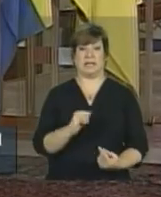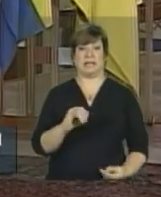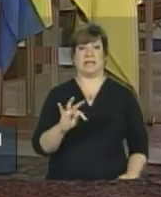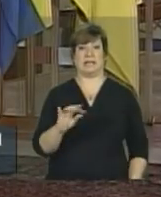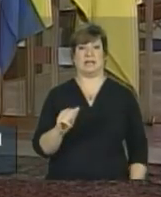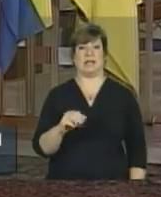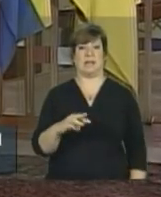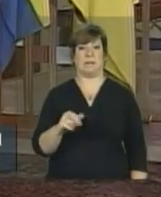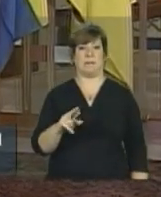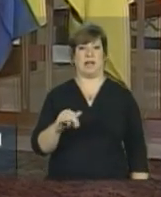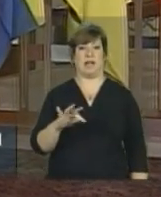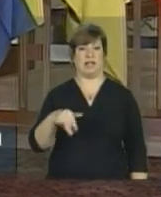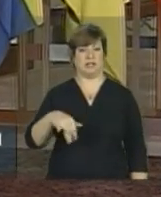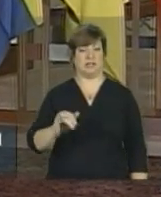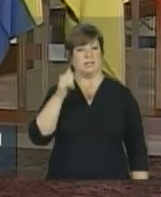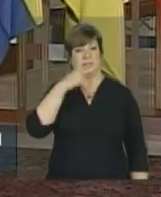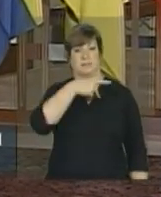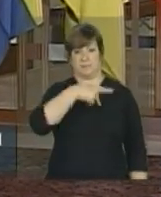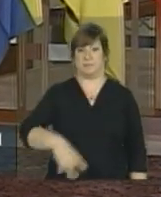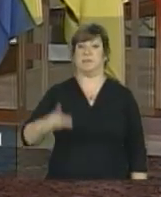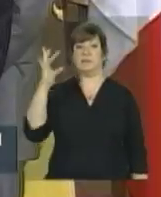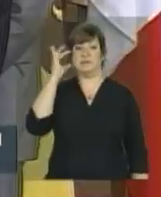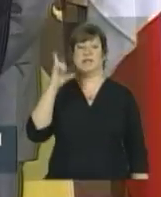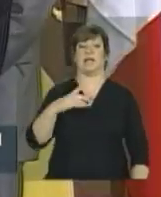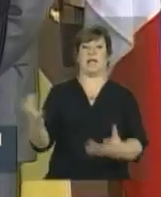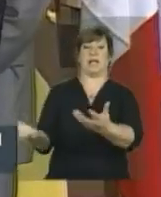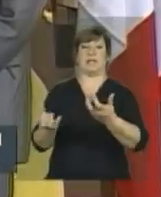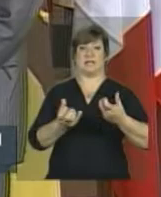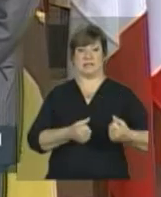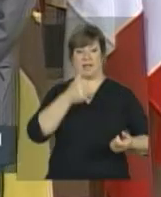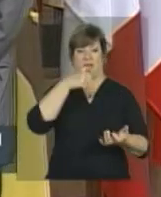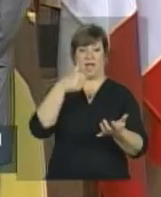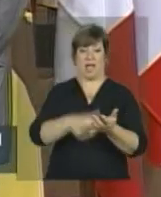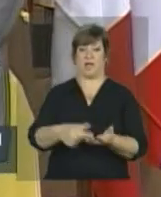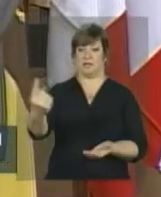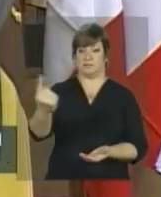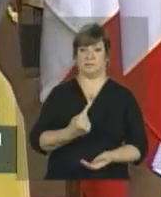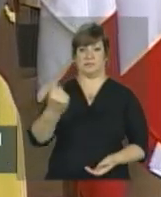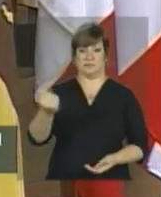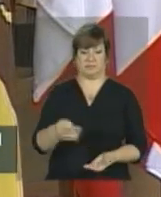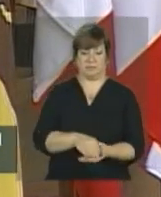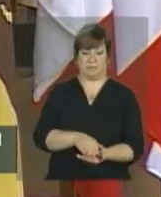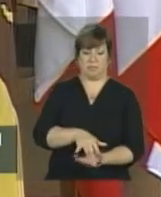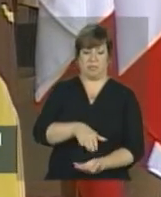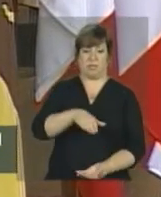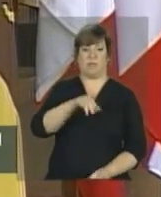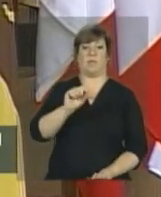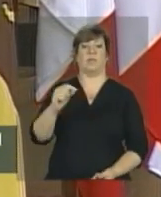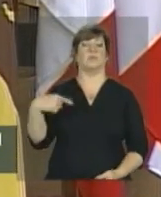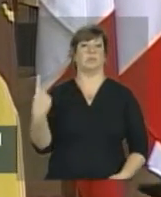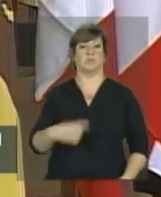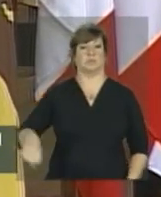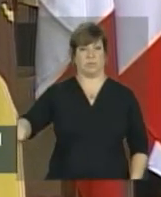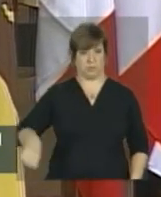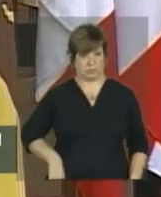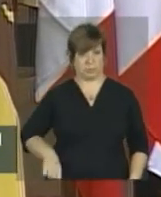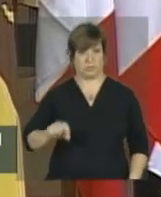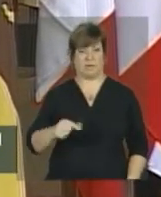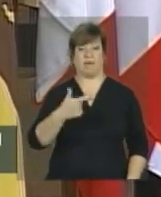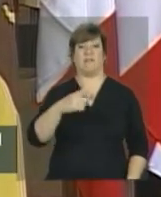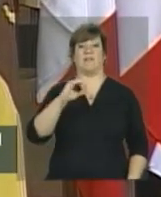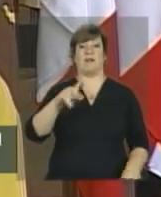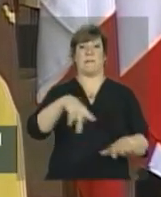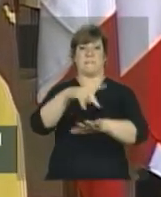Itamaraty, onde a presidenta Dilma Rousseff recebe as cartas que credenciam embaixadores de 20